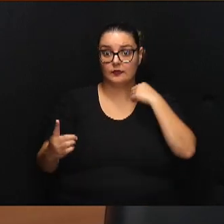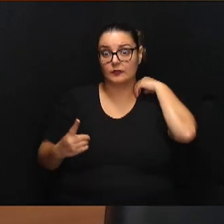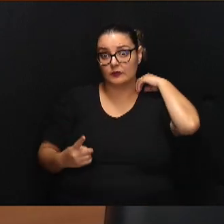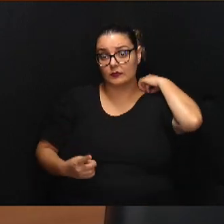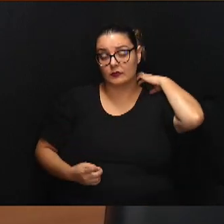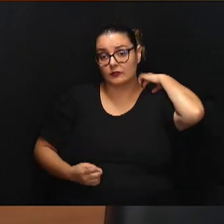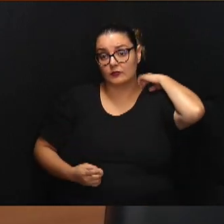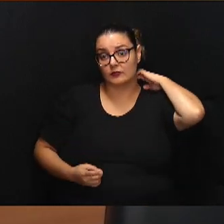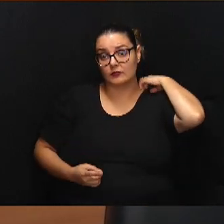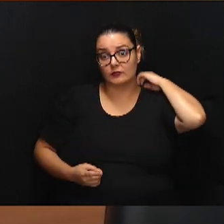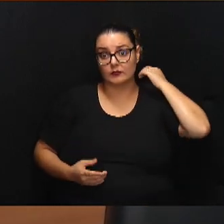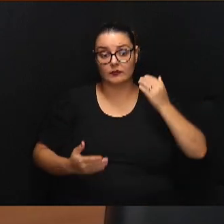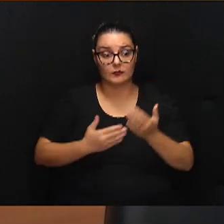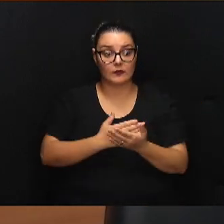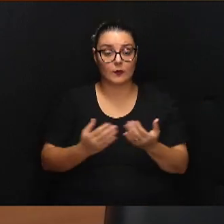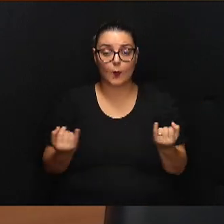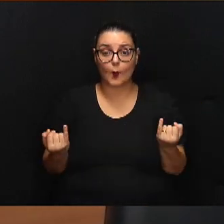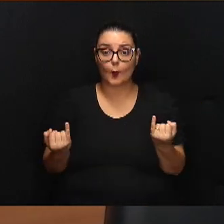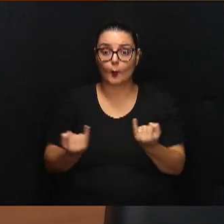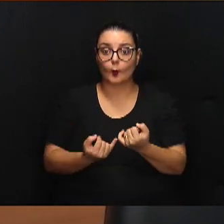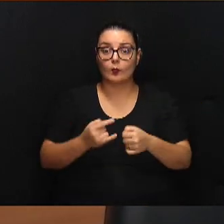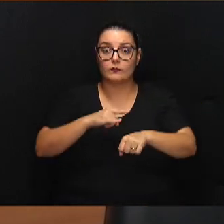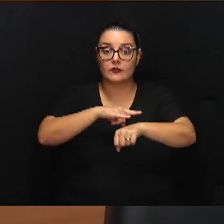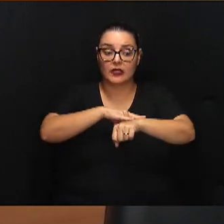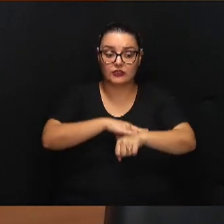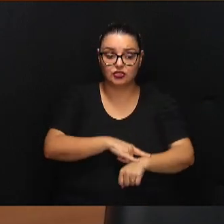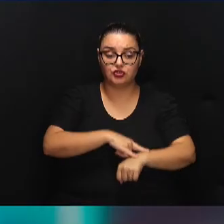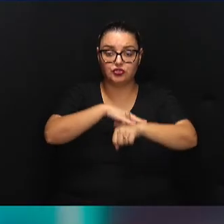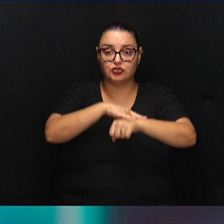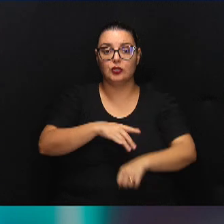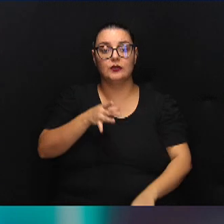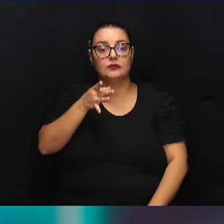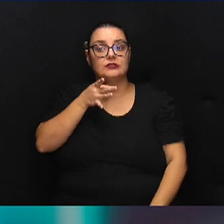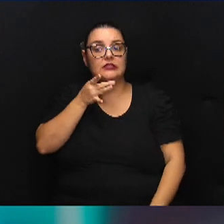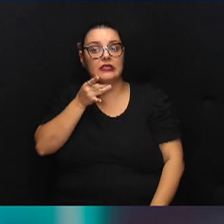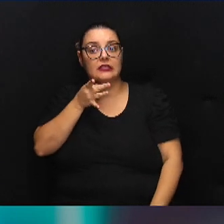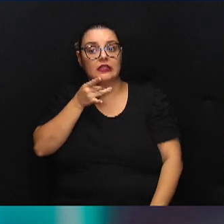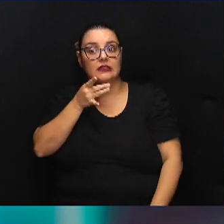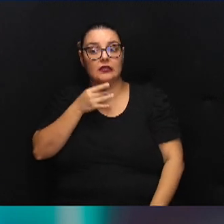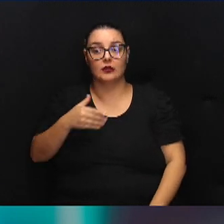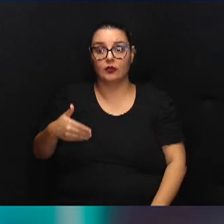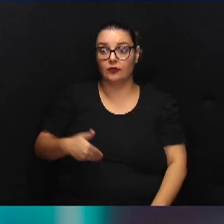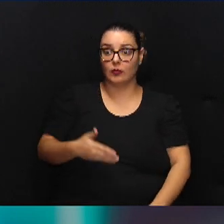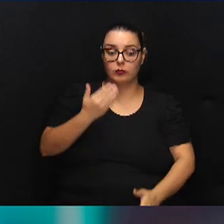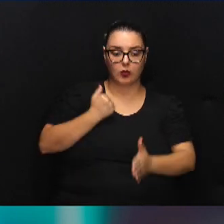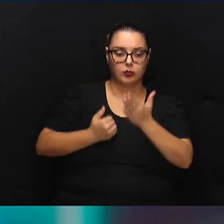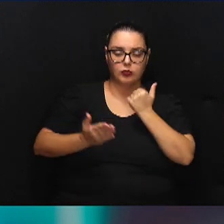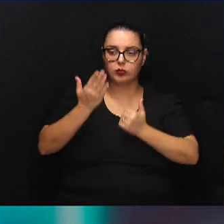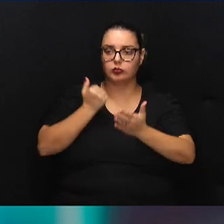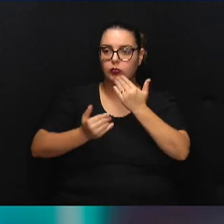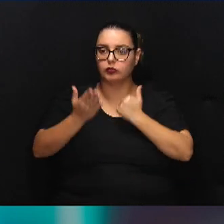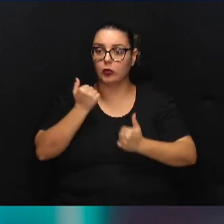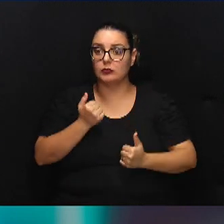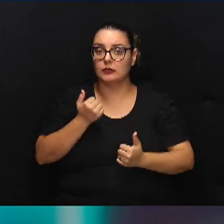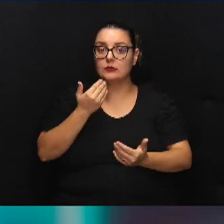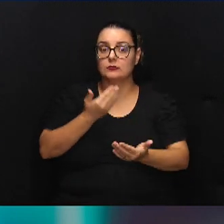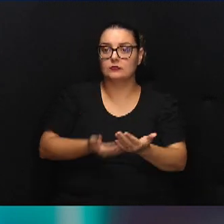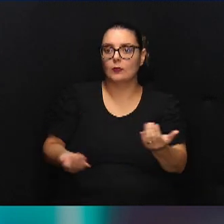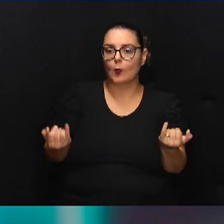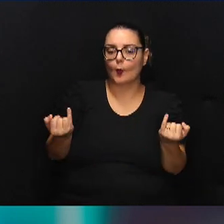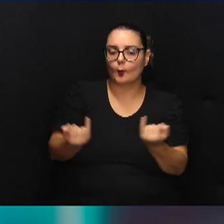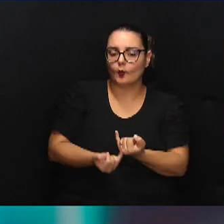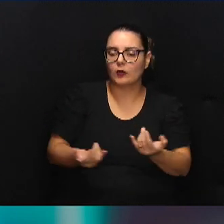peso, começa a ter urinar muito, ter muita sede, né? Muita fome, come muito e mesmo assim perde peso,